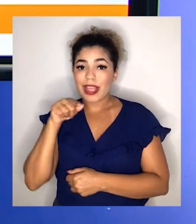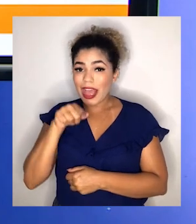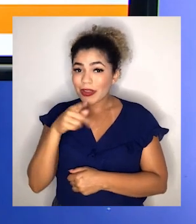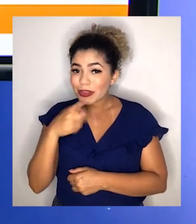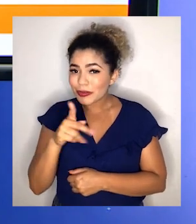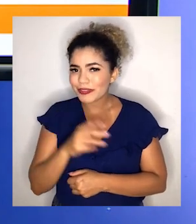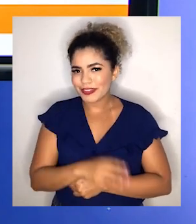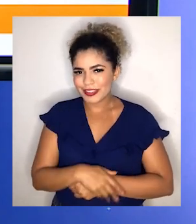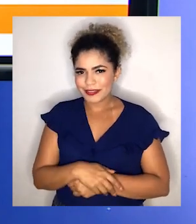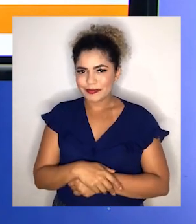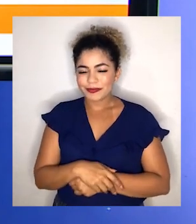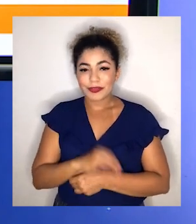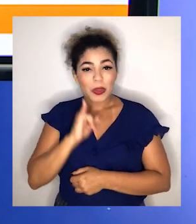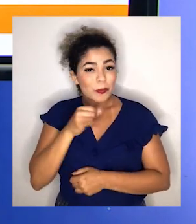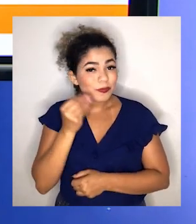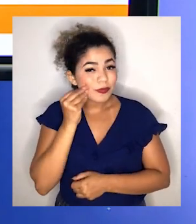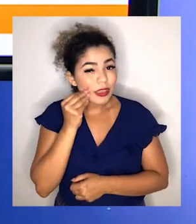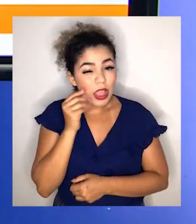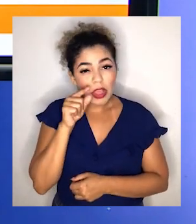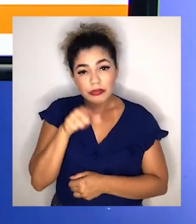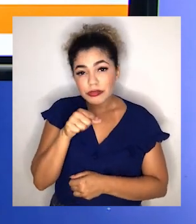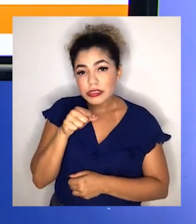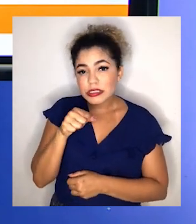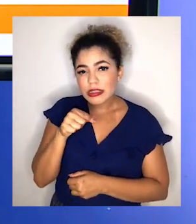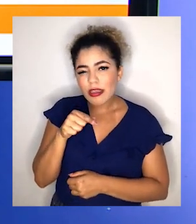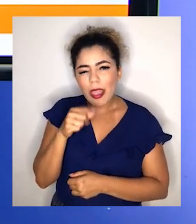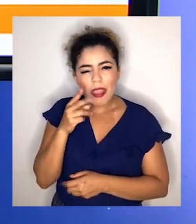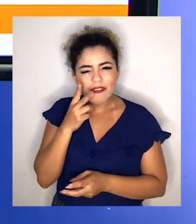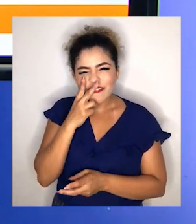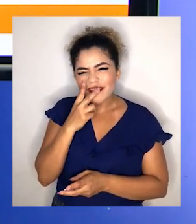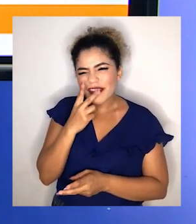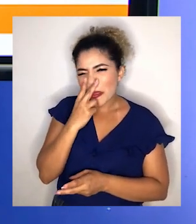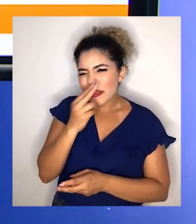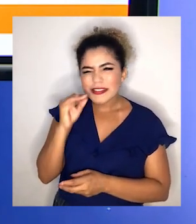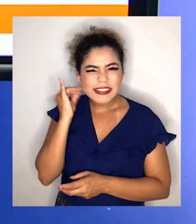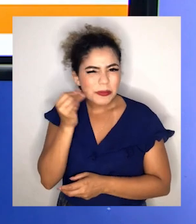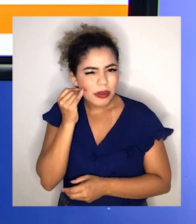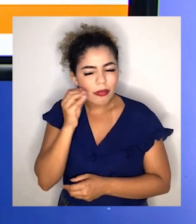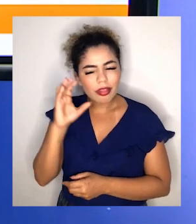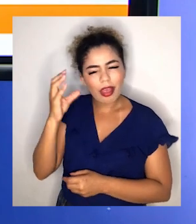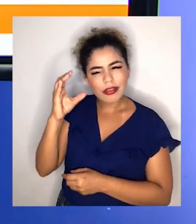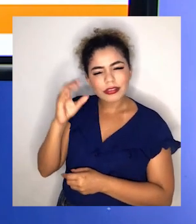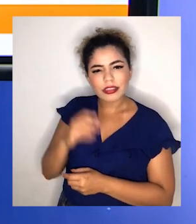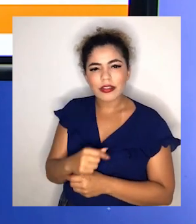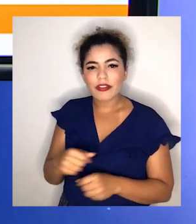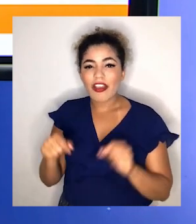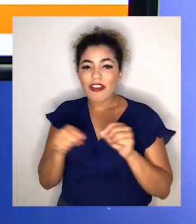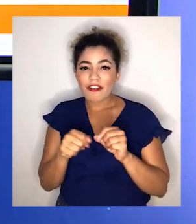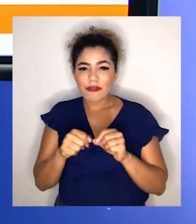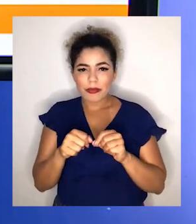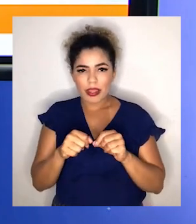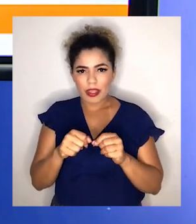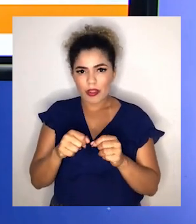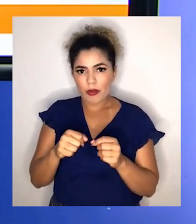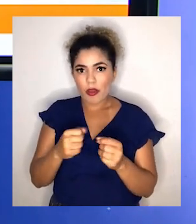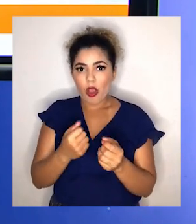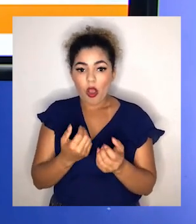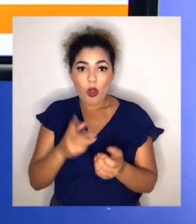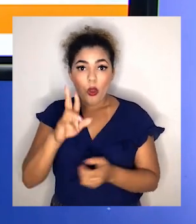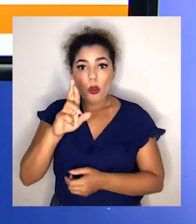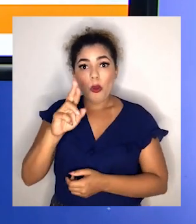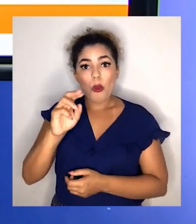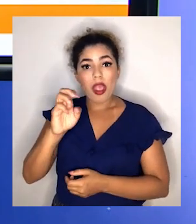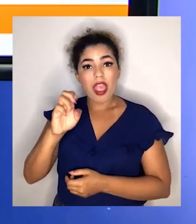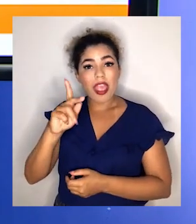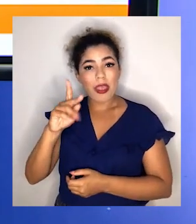Chegou a sua vez de aparecer na TV. Que tal você virar um cientista por um dia? Bata uma folha de repolho